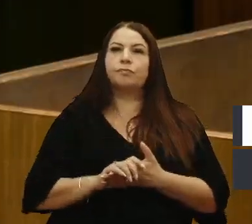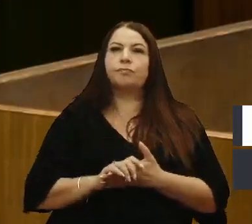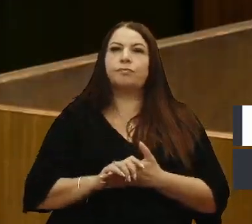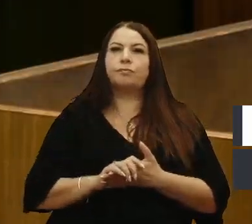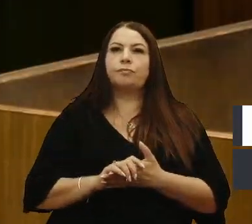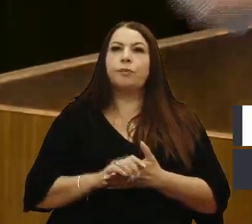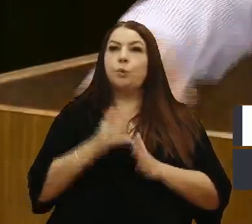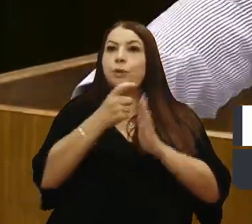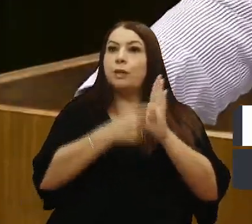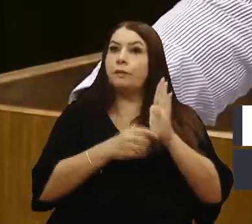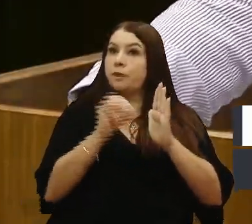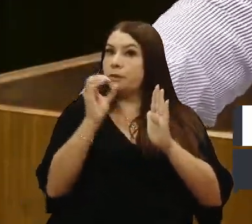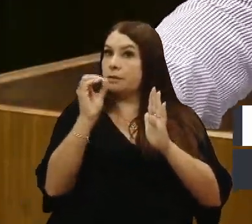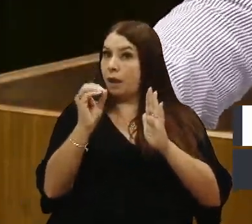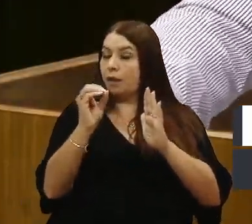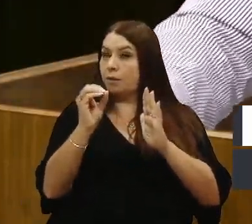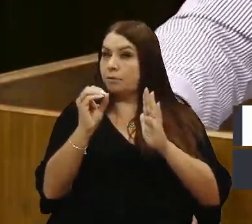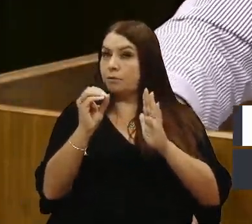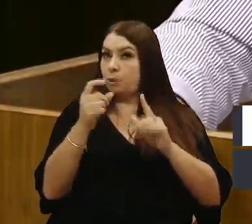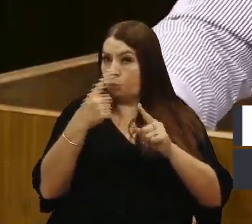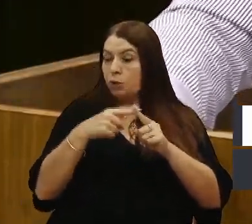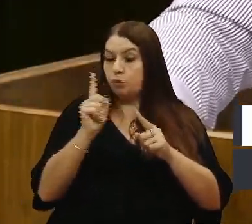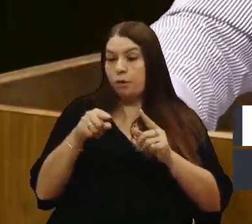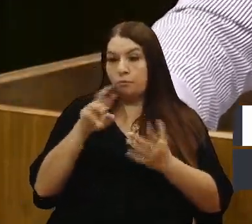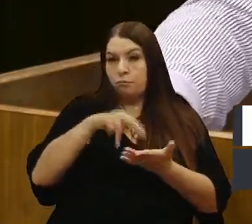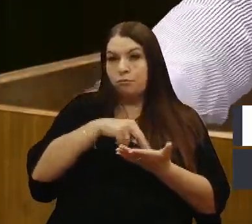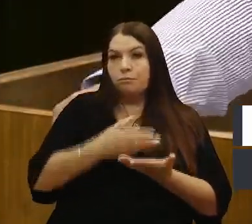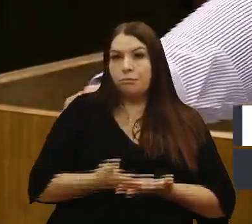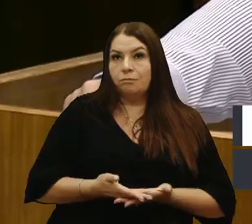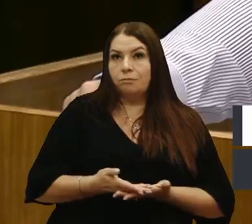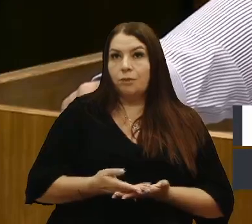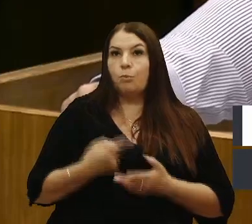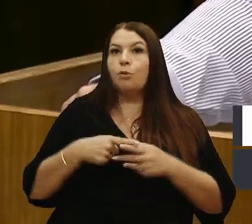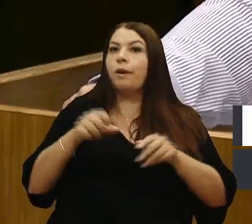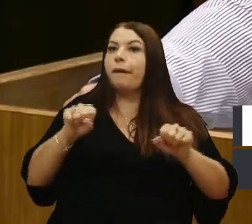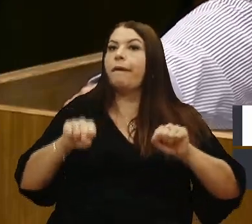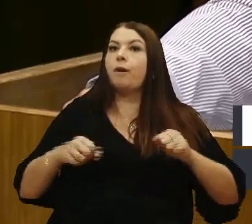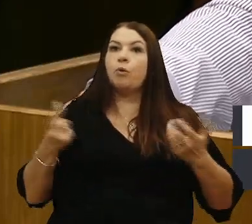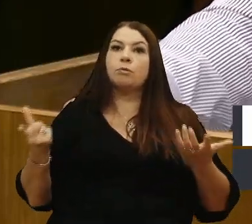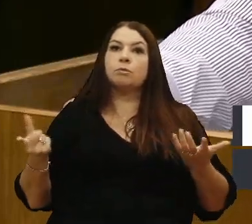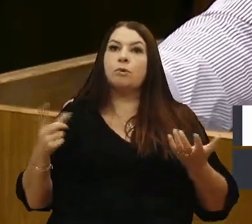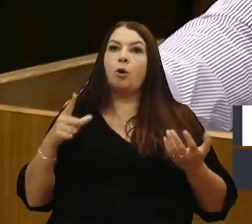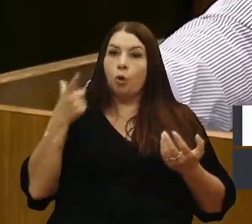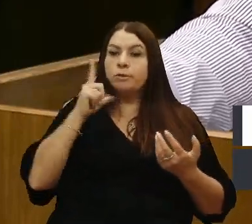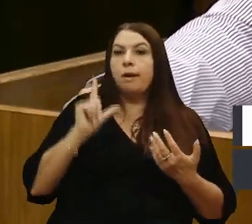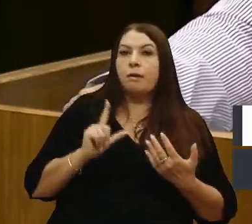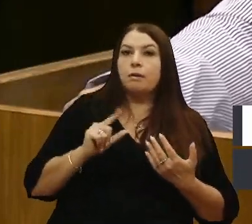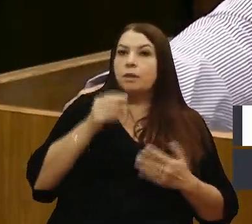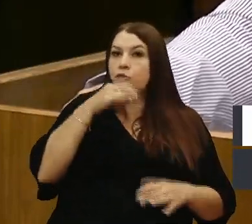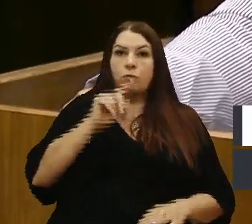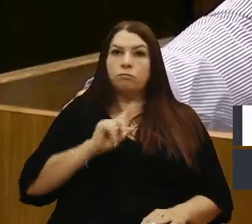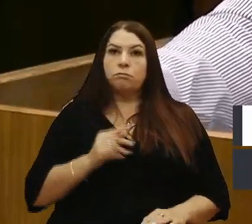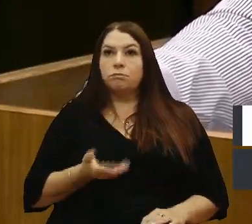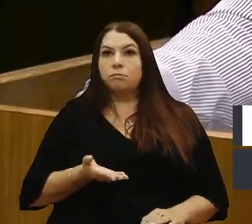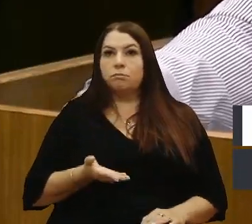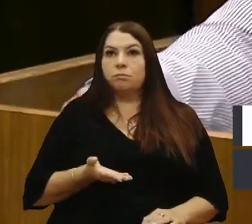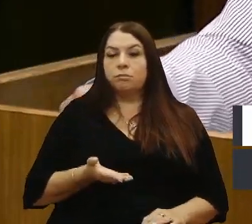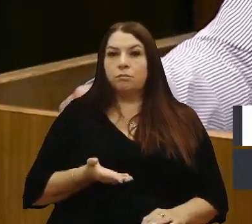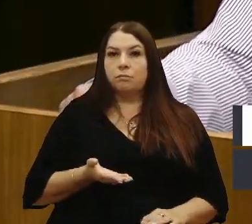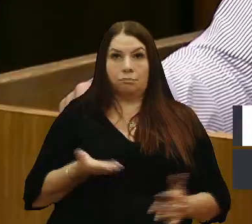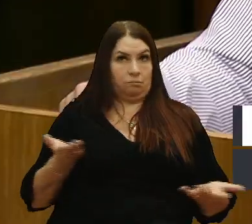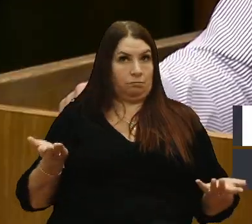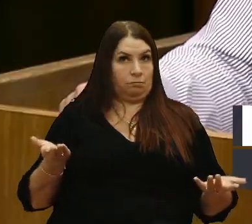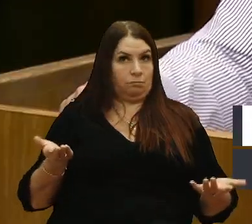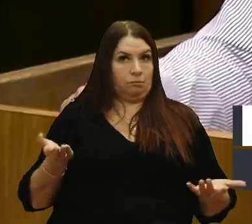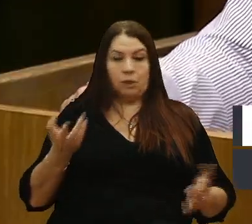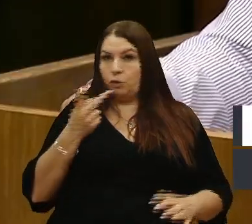uma tarifa zero, porque isso é realidade. Por que que em Canoas dá e em Caxias não dá? E nós